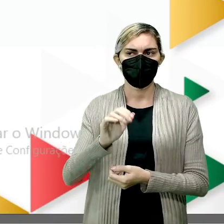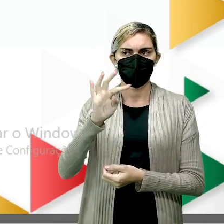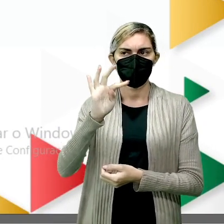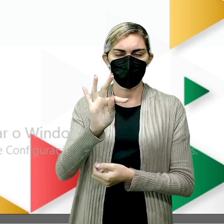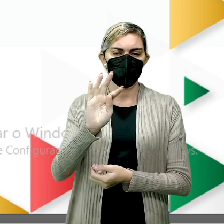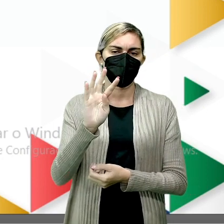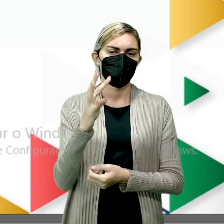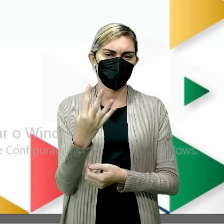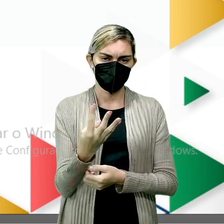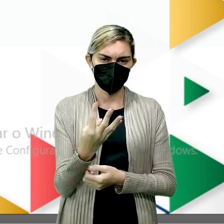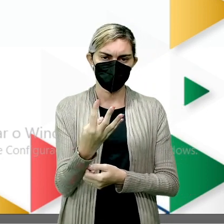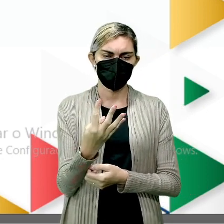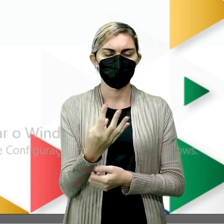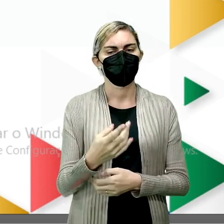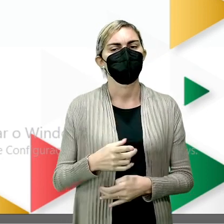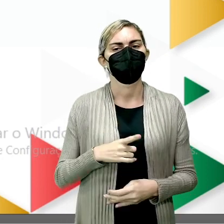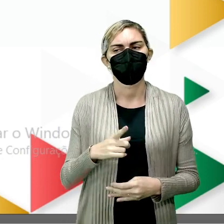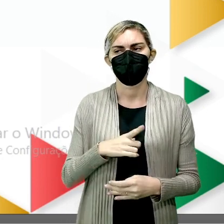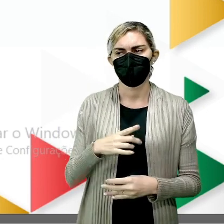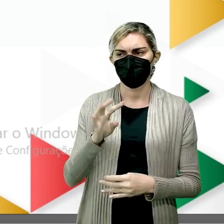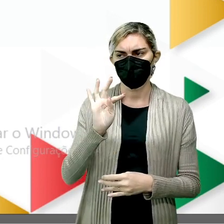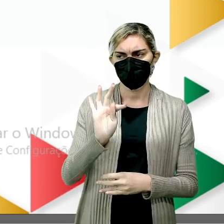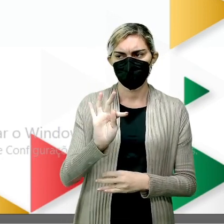T4, né? E também a